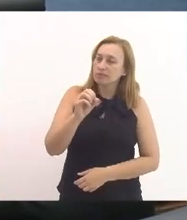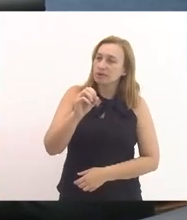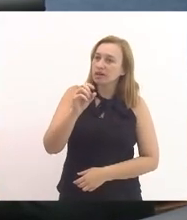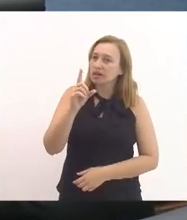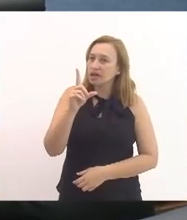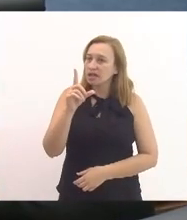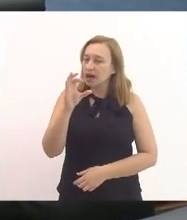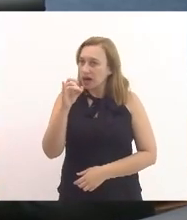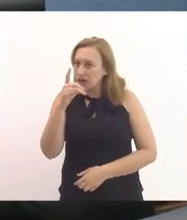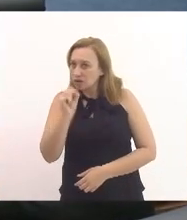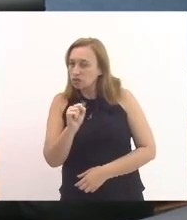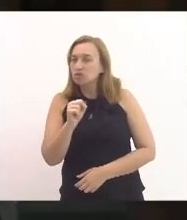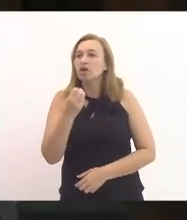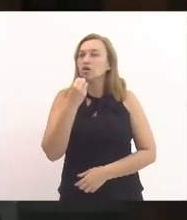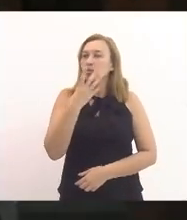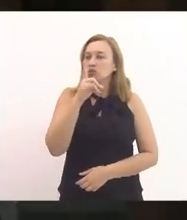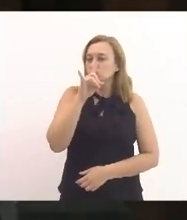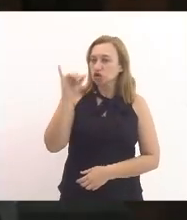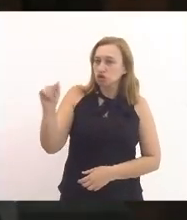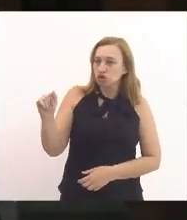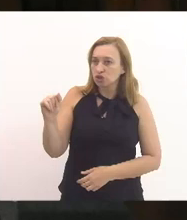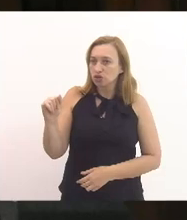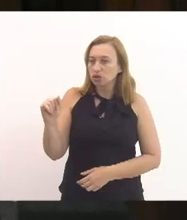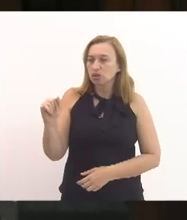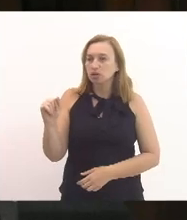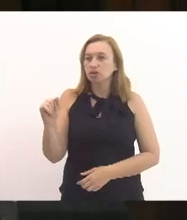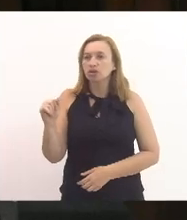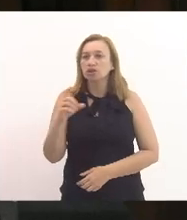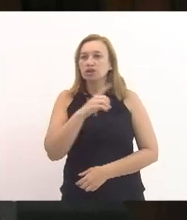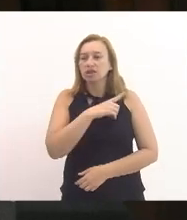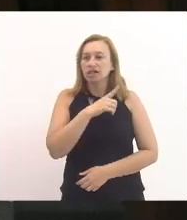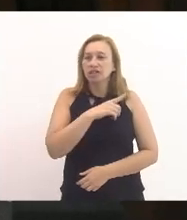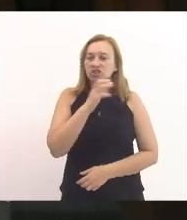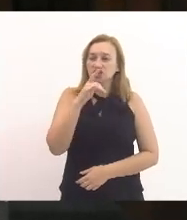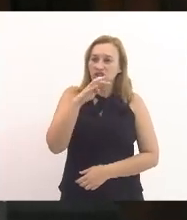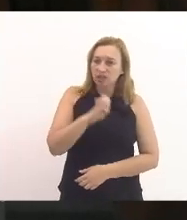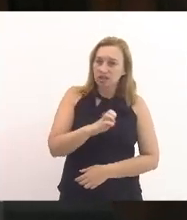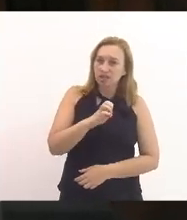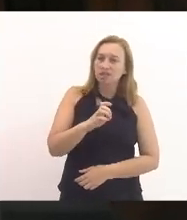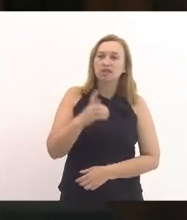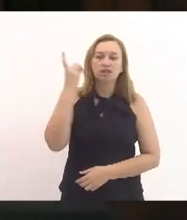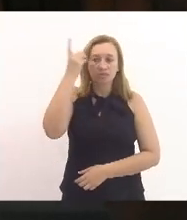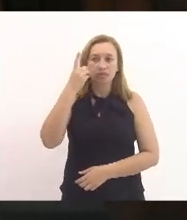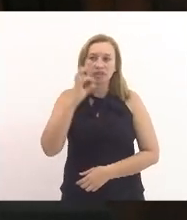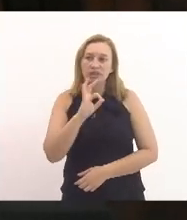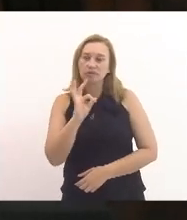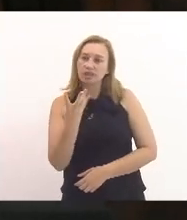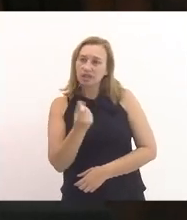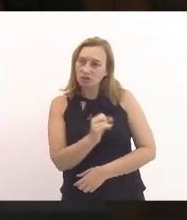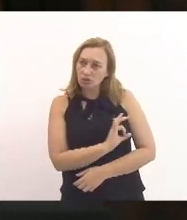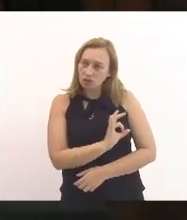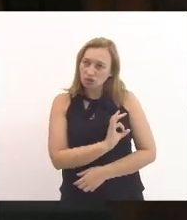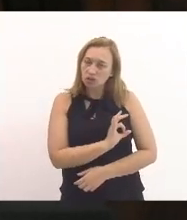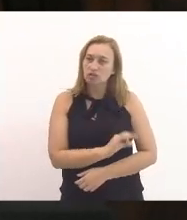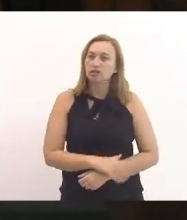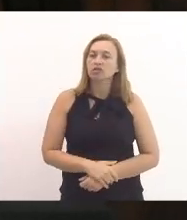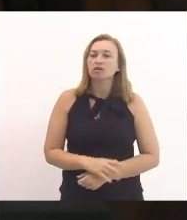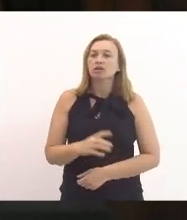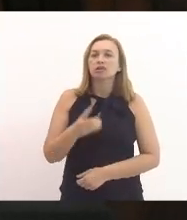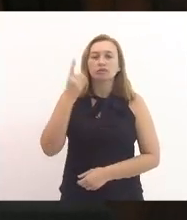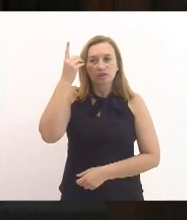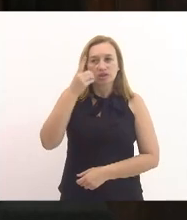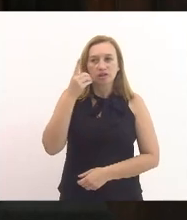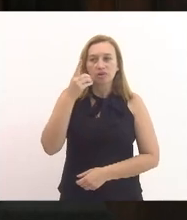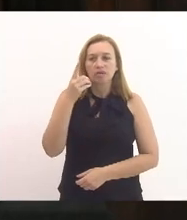dia e ao delegado Jansen deputada Martha Rocha O